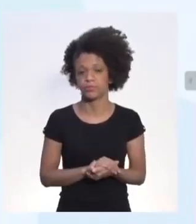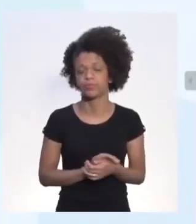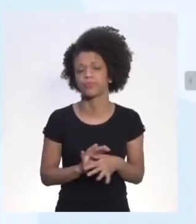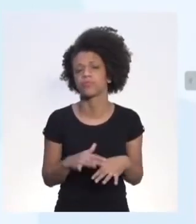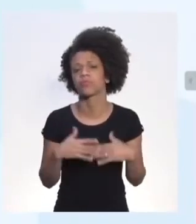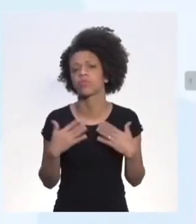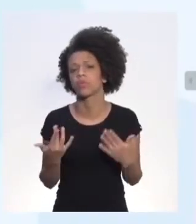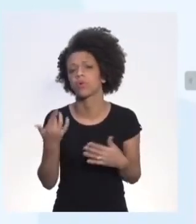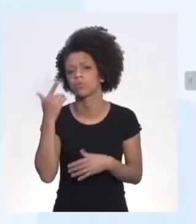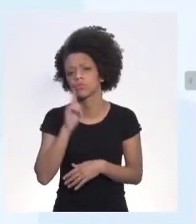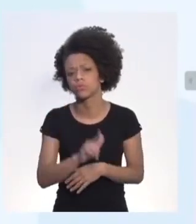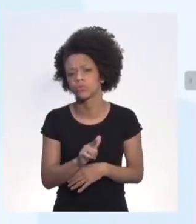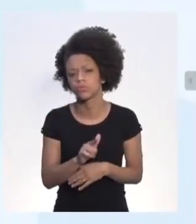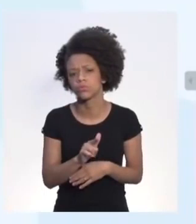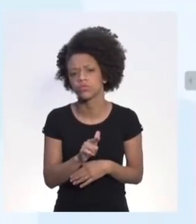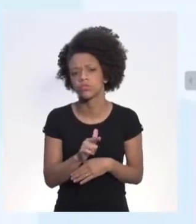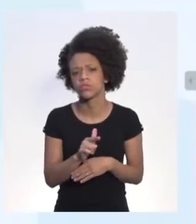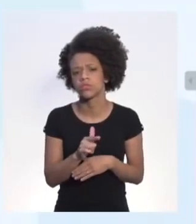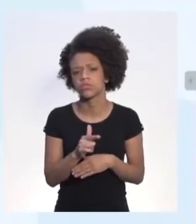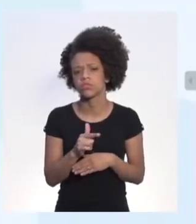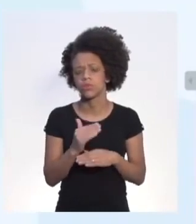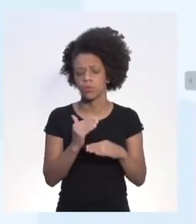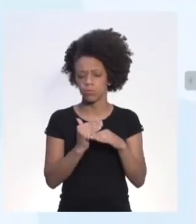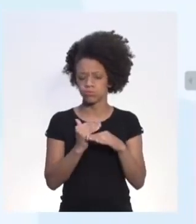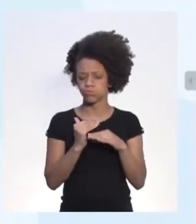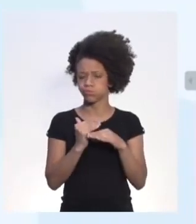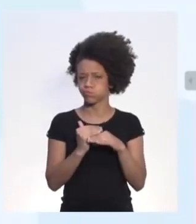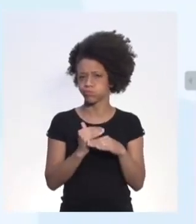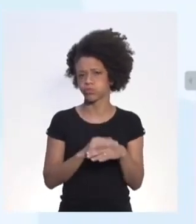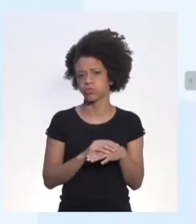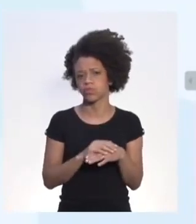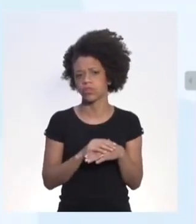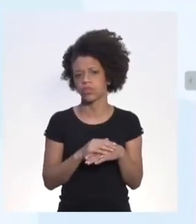Qual que eu consigo encaixar dentro daquele ali